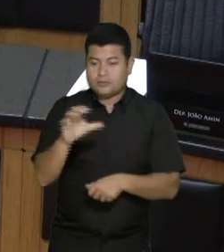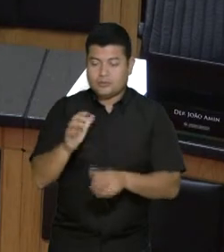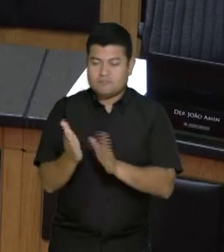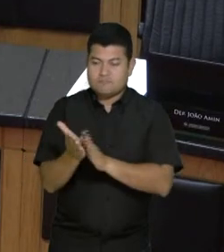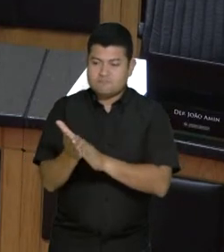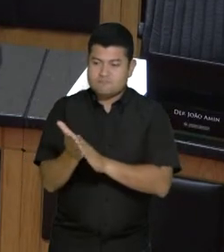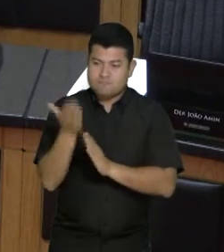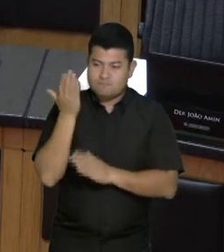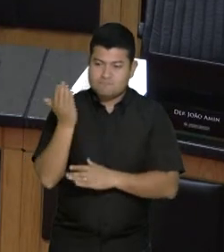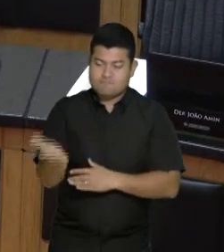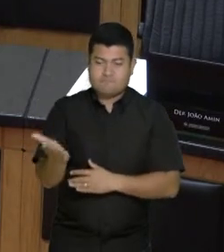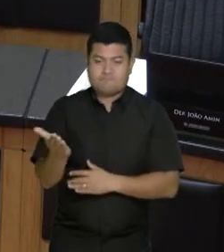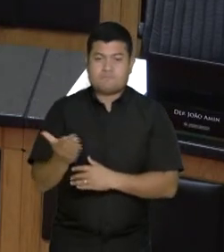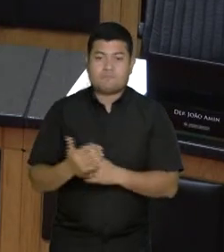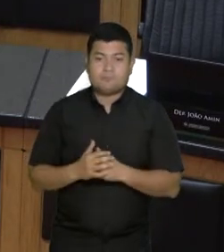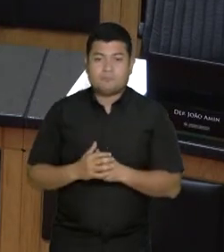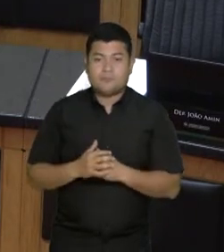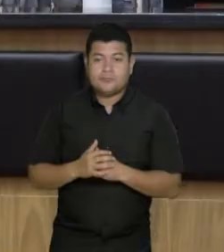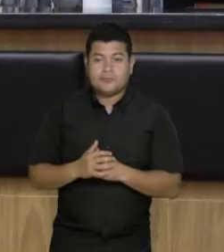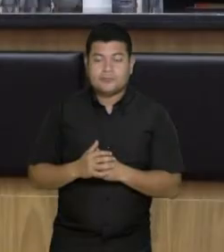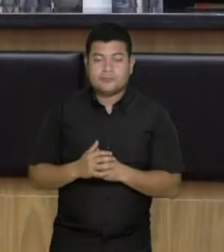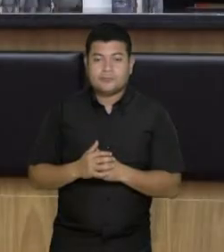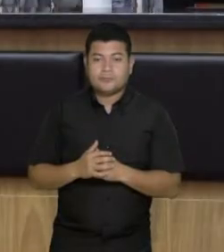povo dessa cidade tão importante. Obrigado.